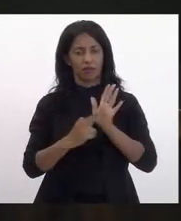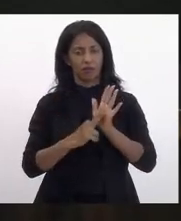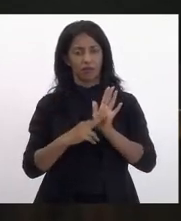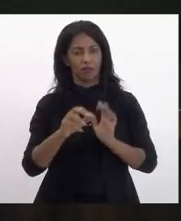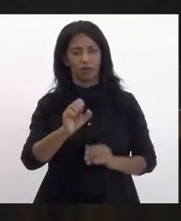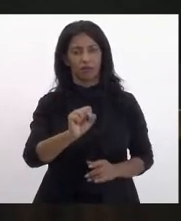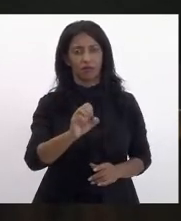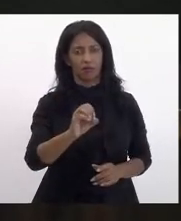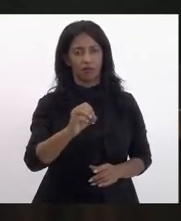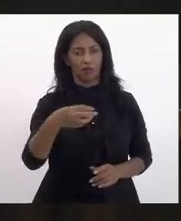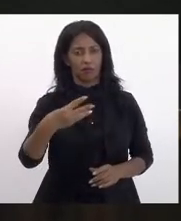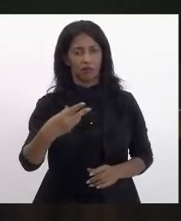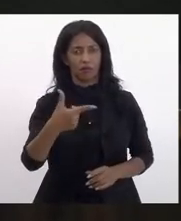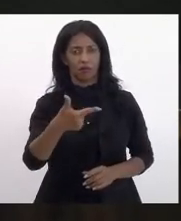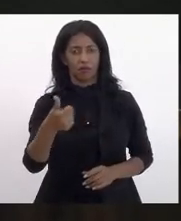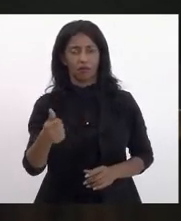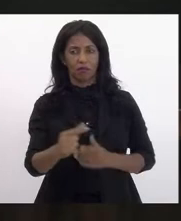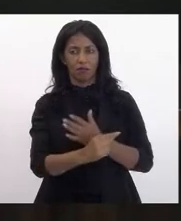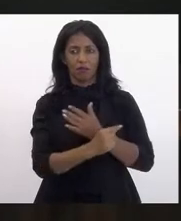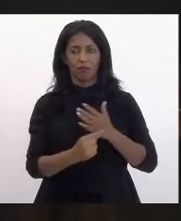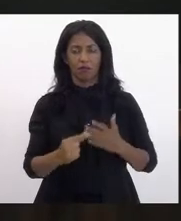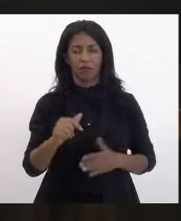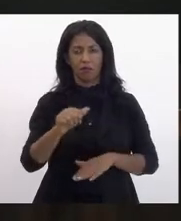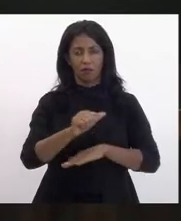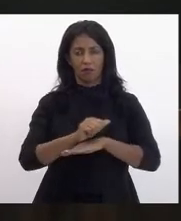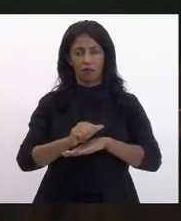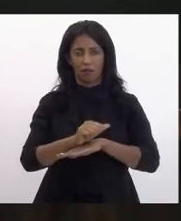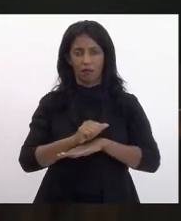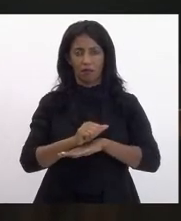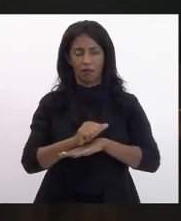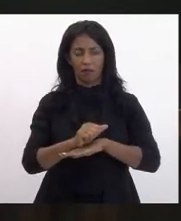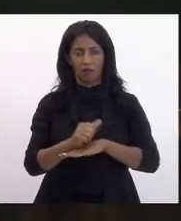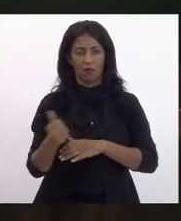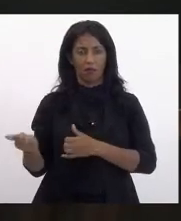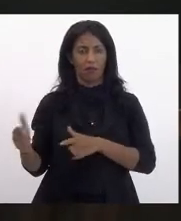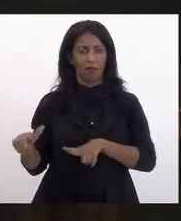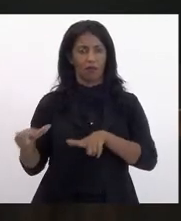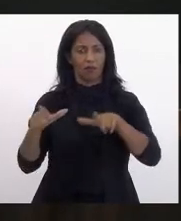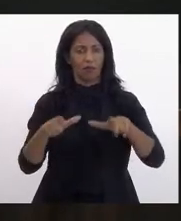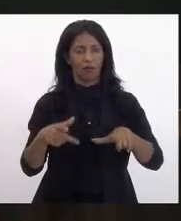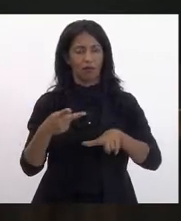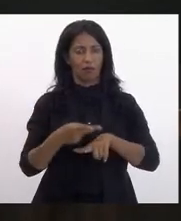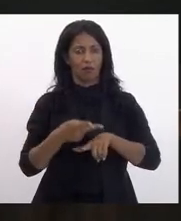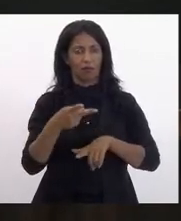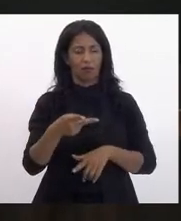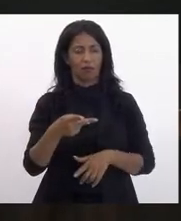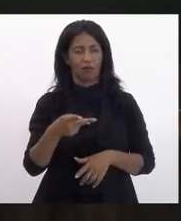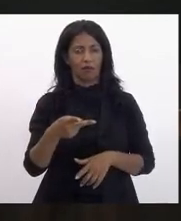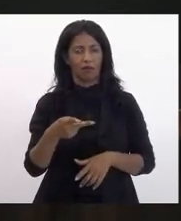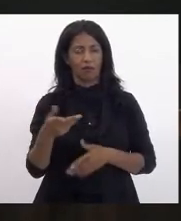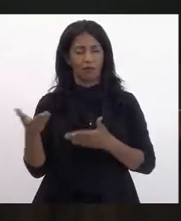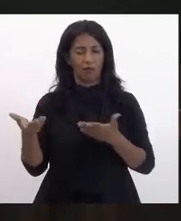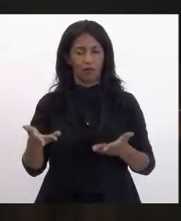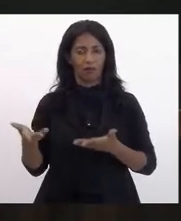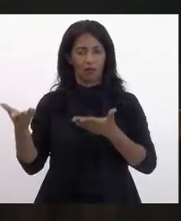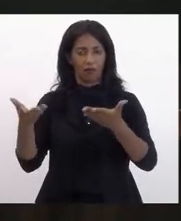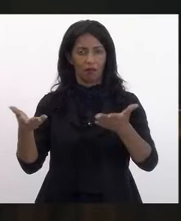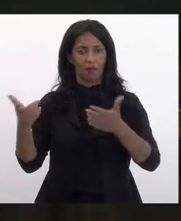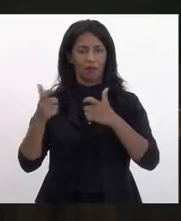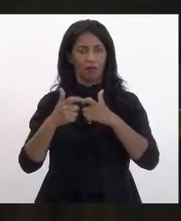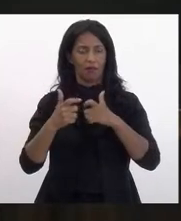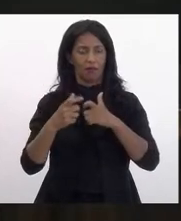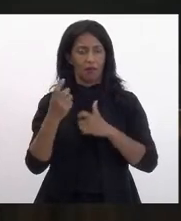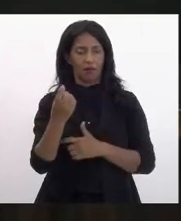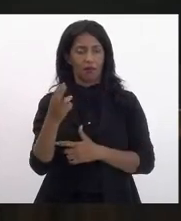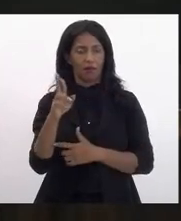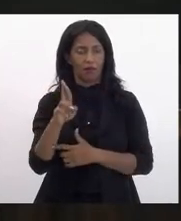número 803/2021, de autoria do deputado Marcos Abraão, que concede o Prêmio Anadere da Saúde ao excelentíssimo médico cirurgião